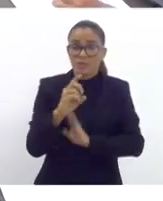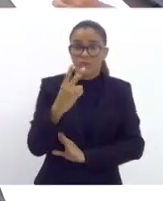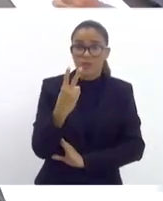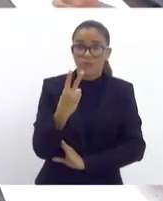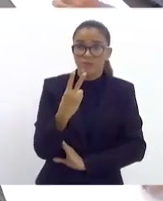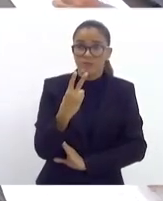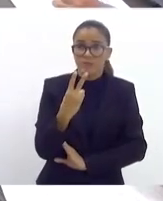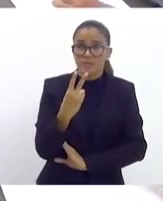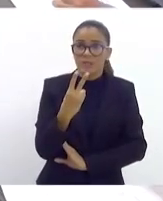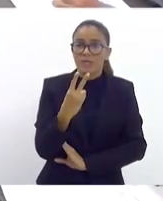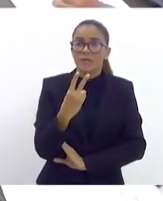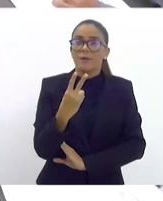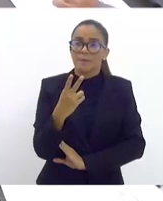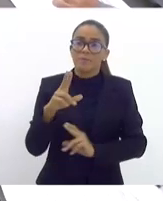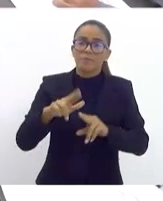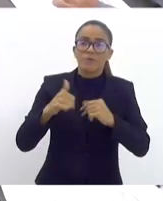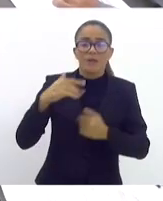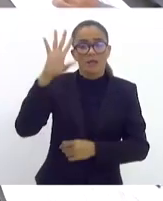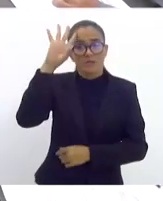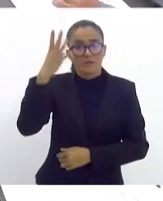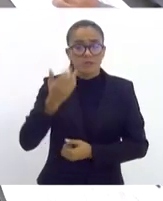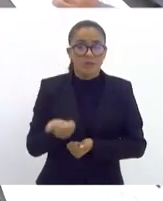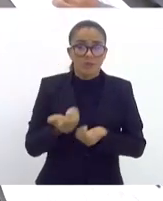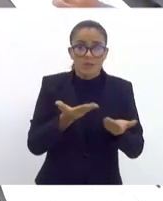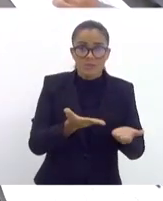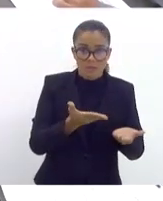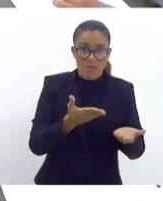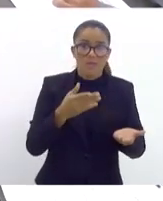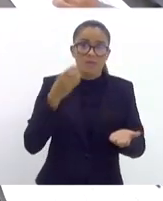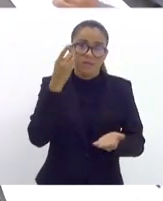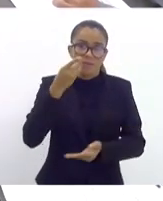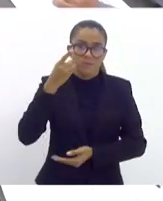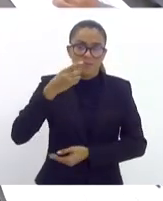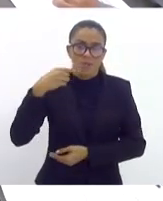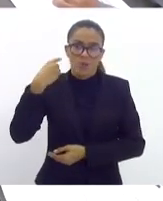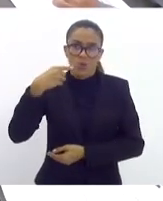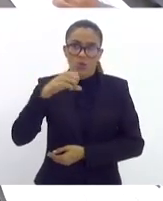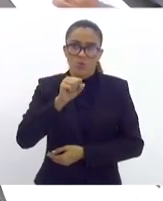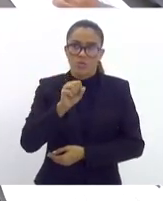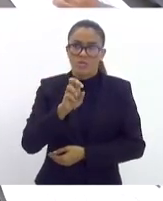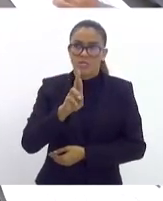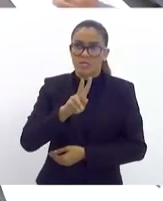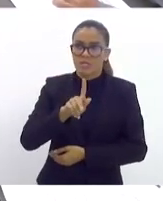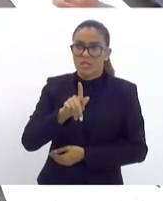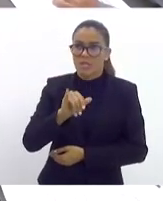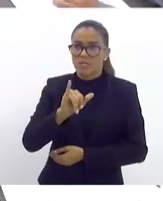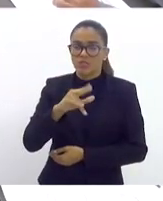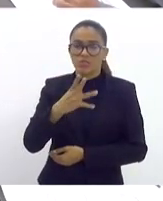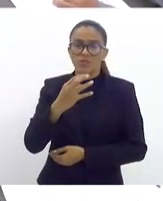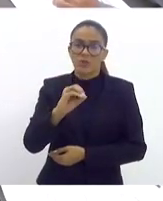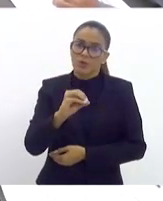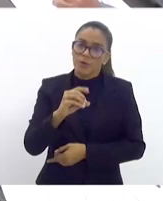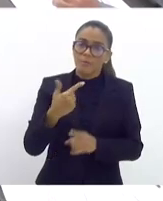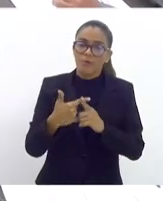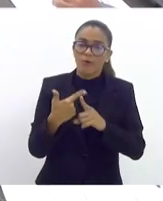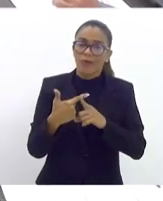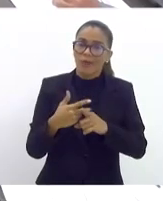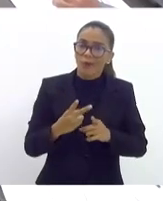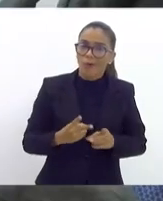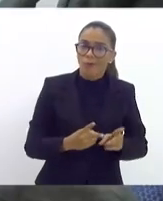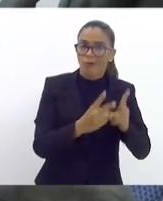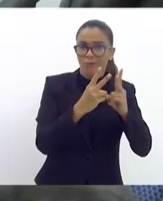que a solução dada pelo pela parecer alterar Deputado Serginho me parece pertinente que preserva o direito da deputada Dani